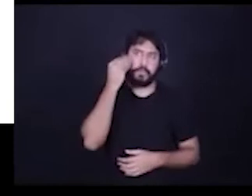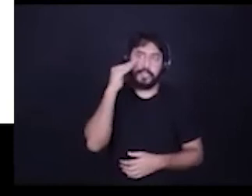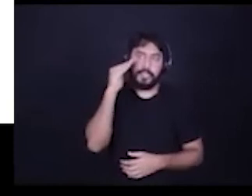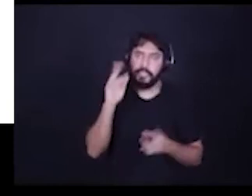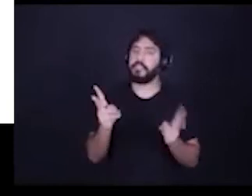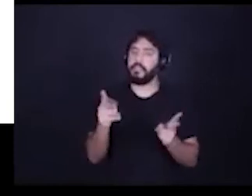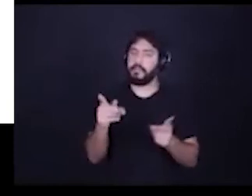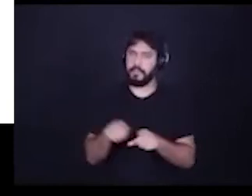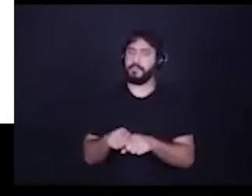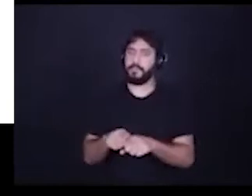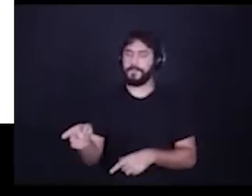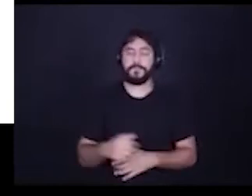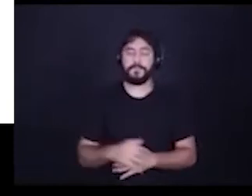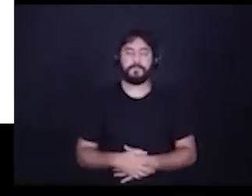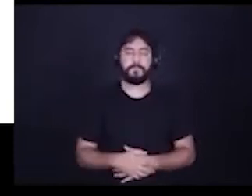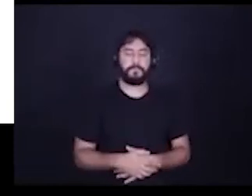você